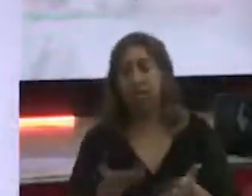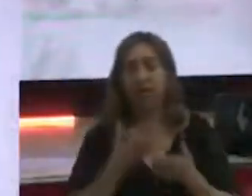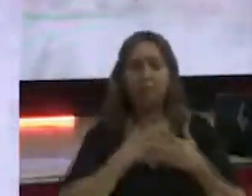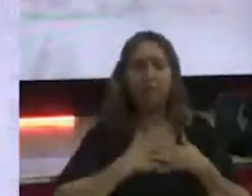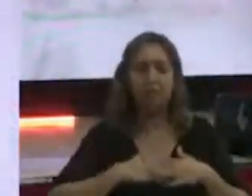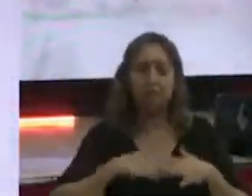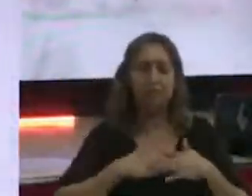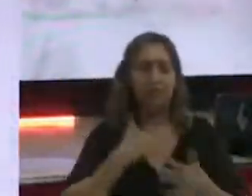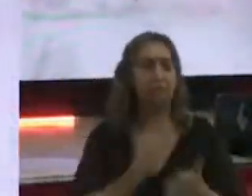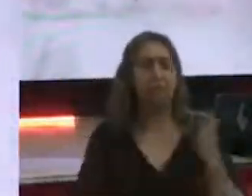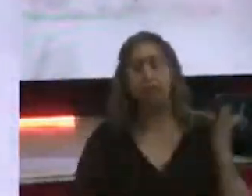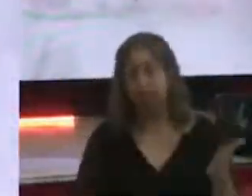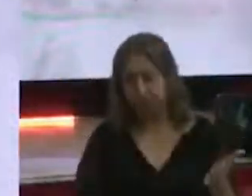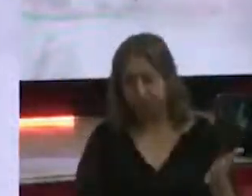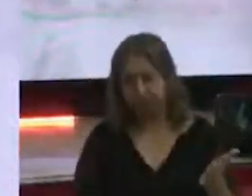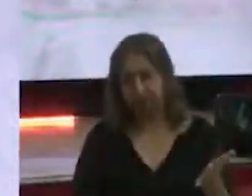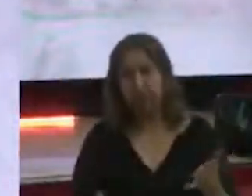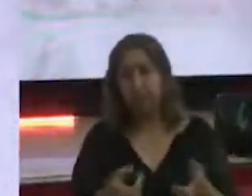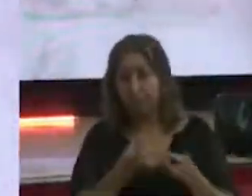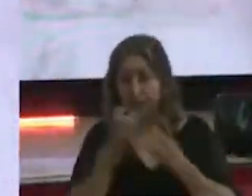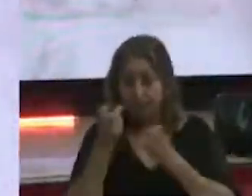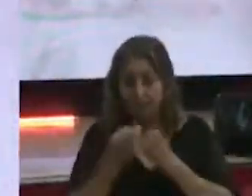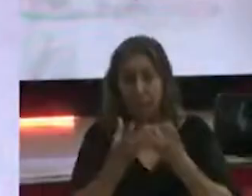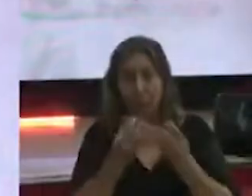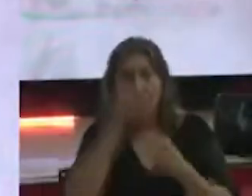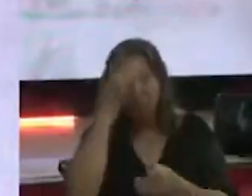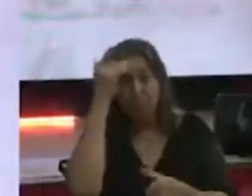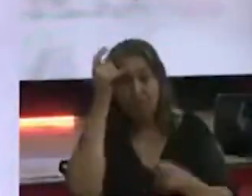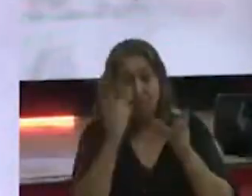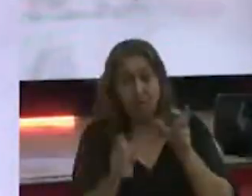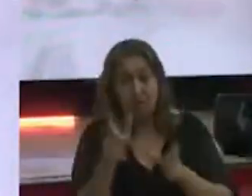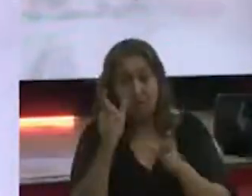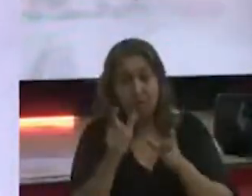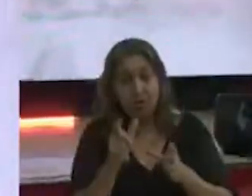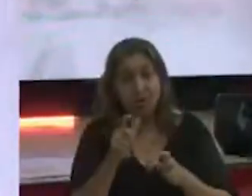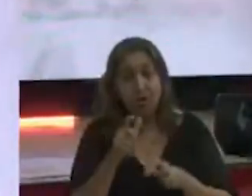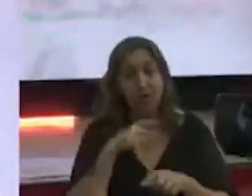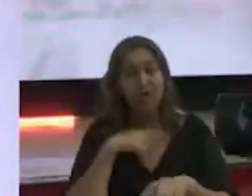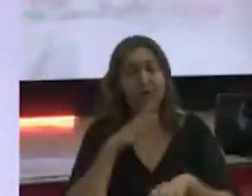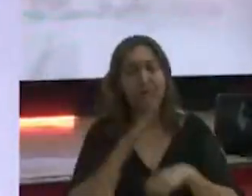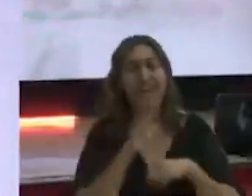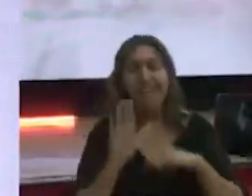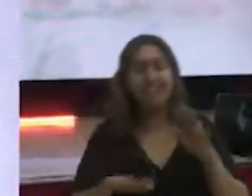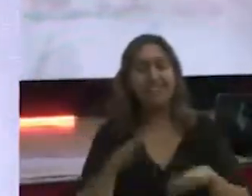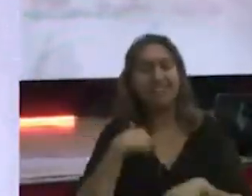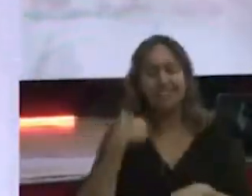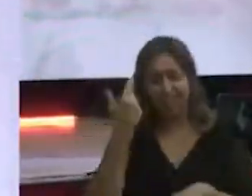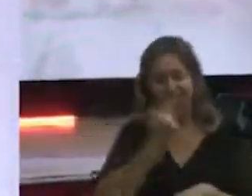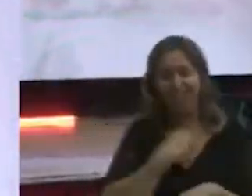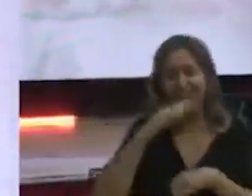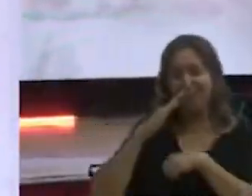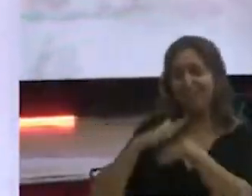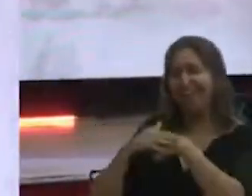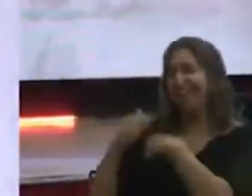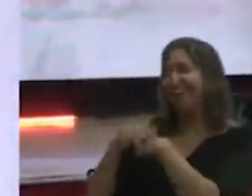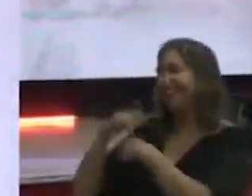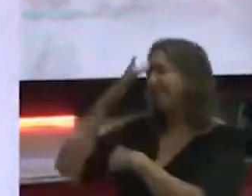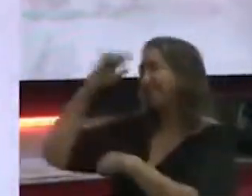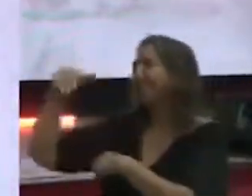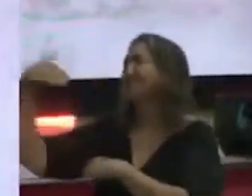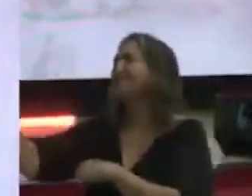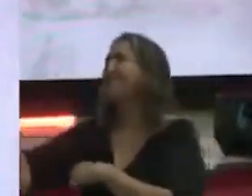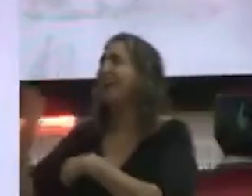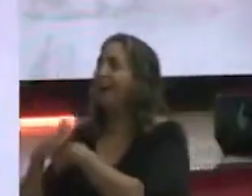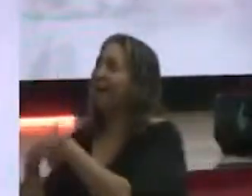já percebeu que muit das vezes nós somos mais gentis com os de fora do que os de dentro você já